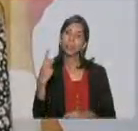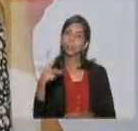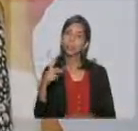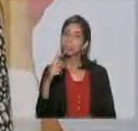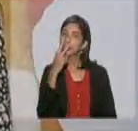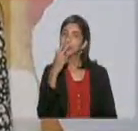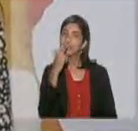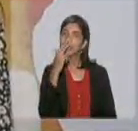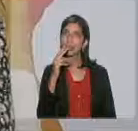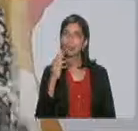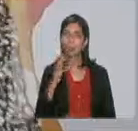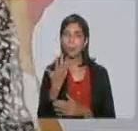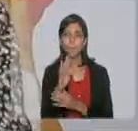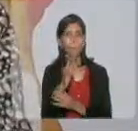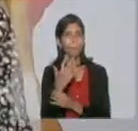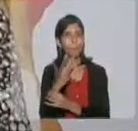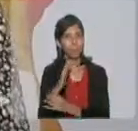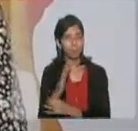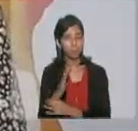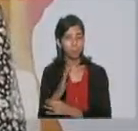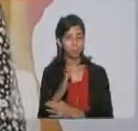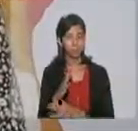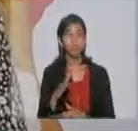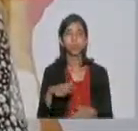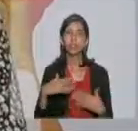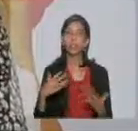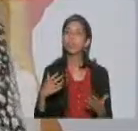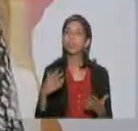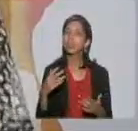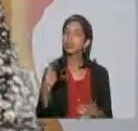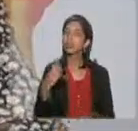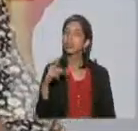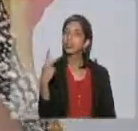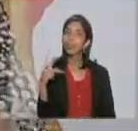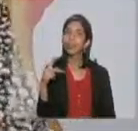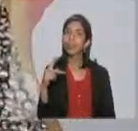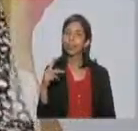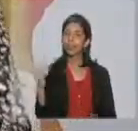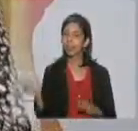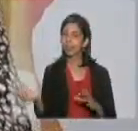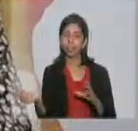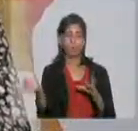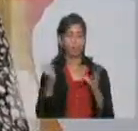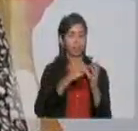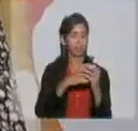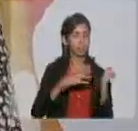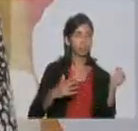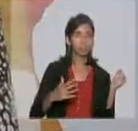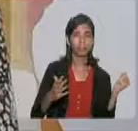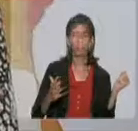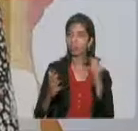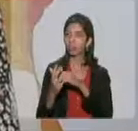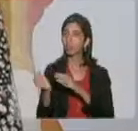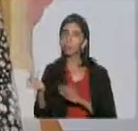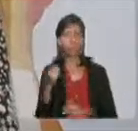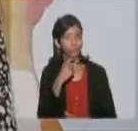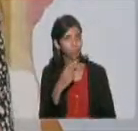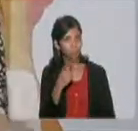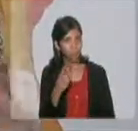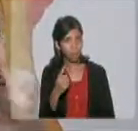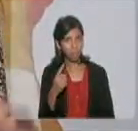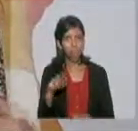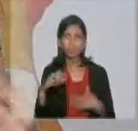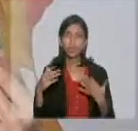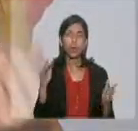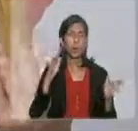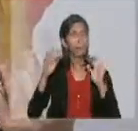prensa mais com a mão, né, com a palma da mão. E ele não passa ainda o objeto de uma mão para outra. Então, se a gente pensa